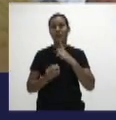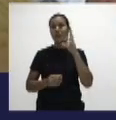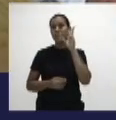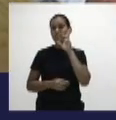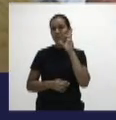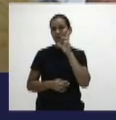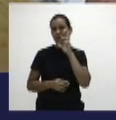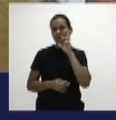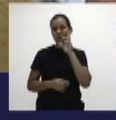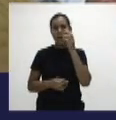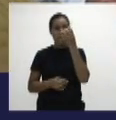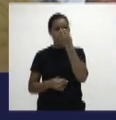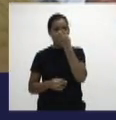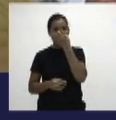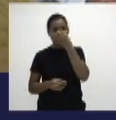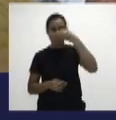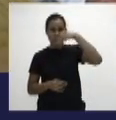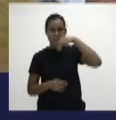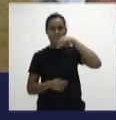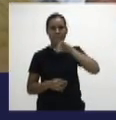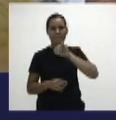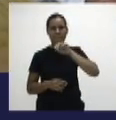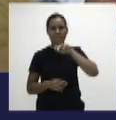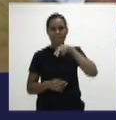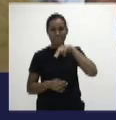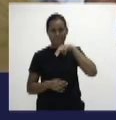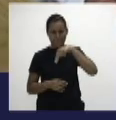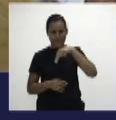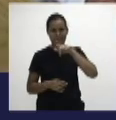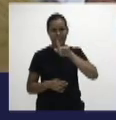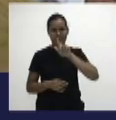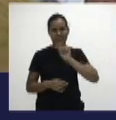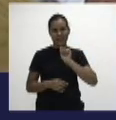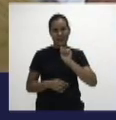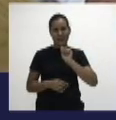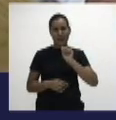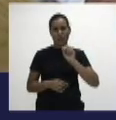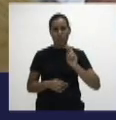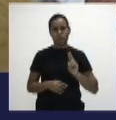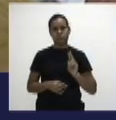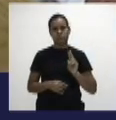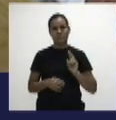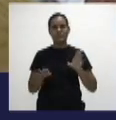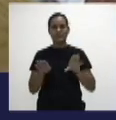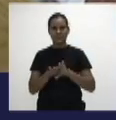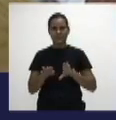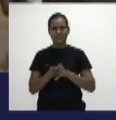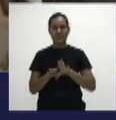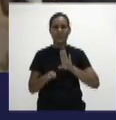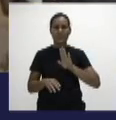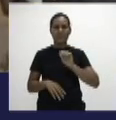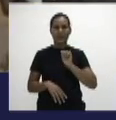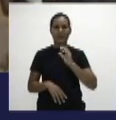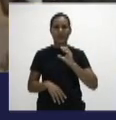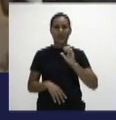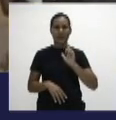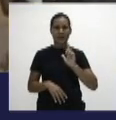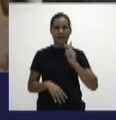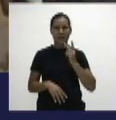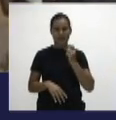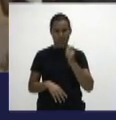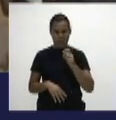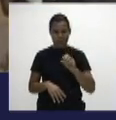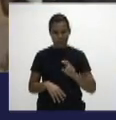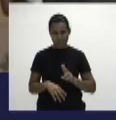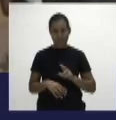também tá até hoje no círculo Então até trabalho comigo dup ele faz é dupla com você faz dupla comigo mingau e bacalhau você com Claro um um